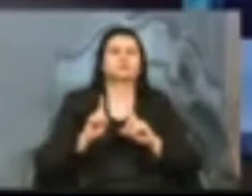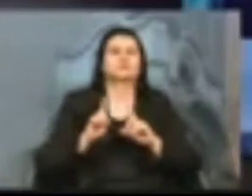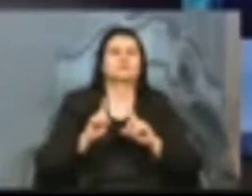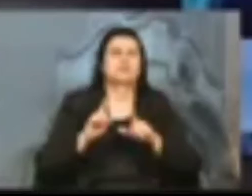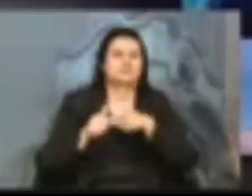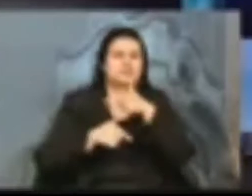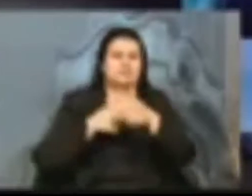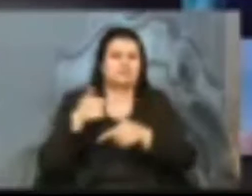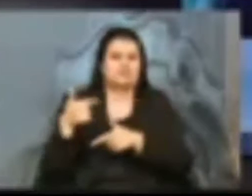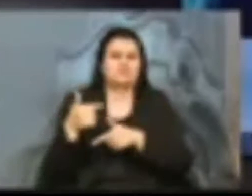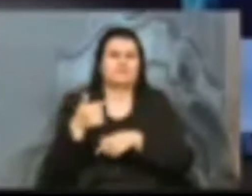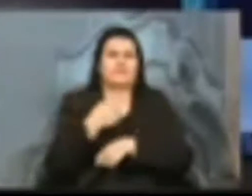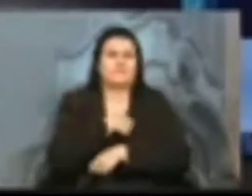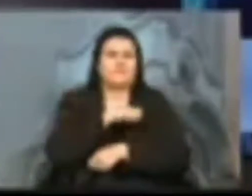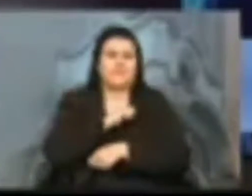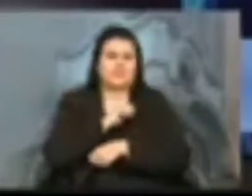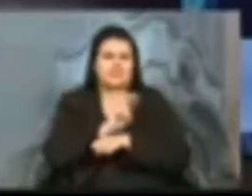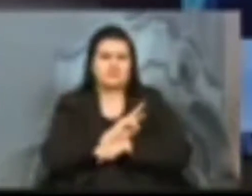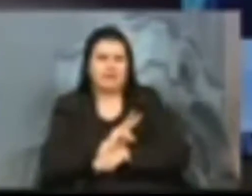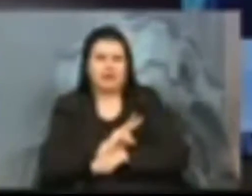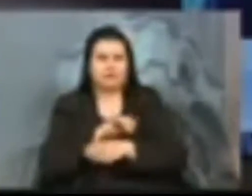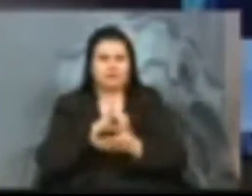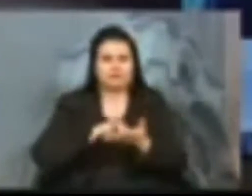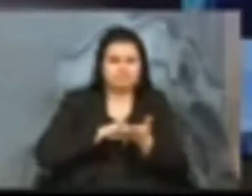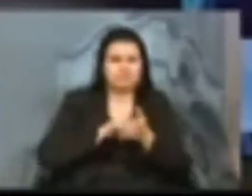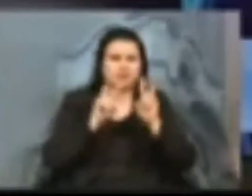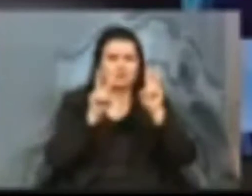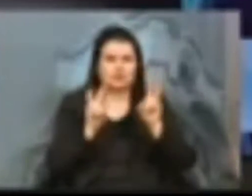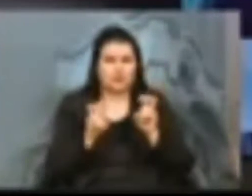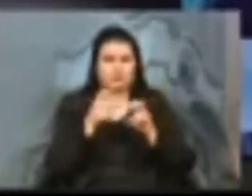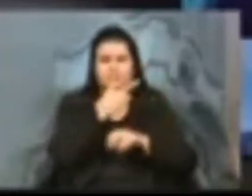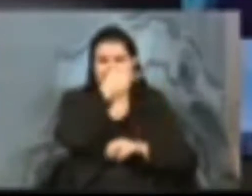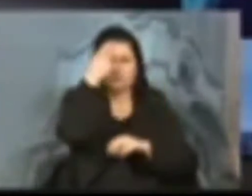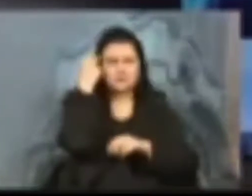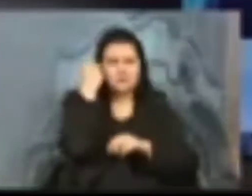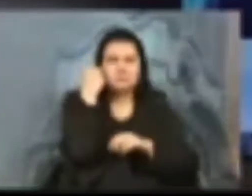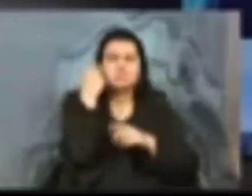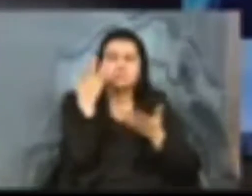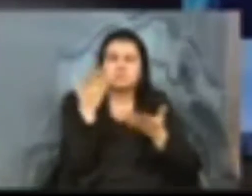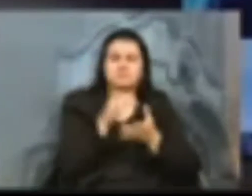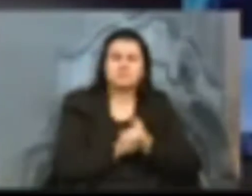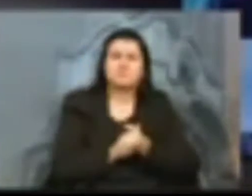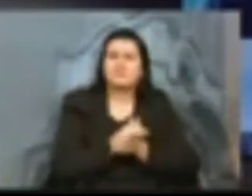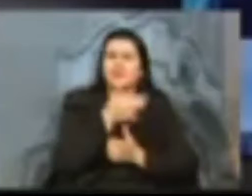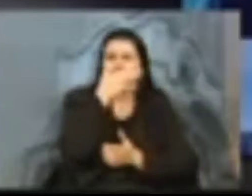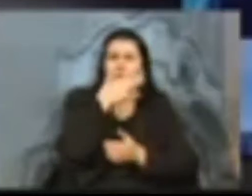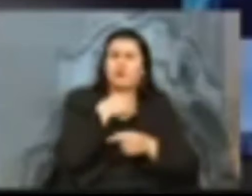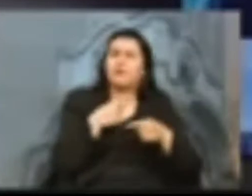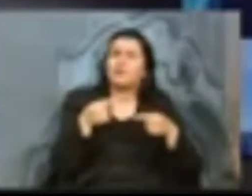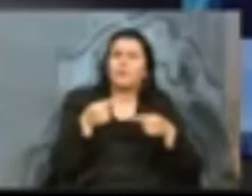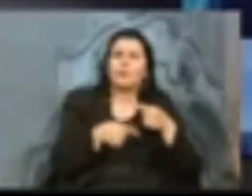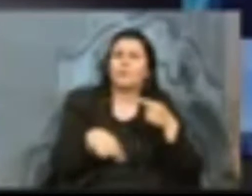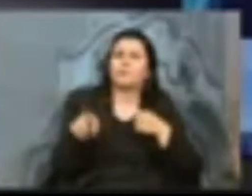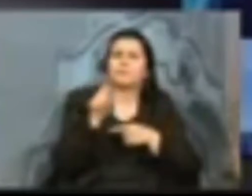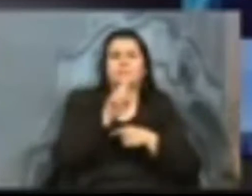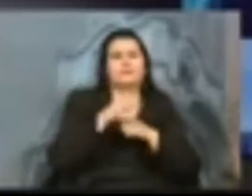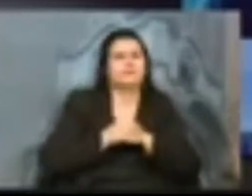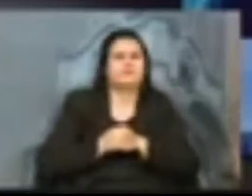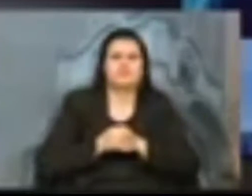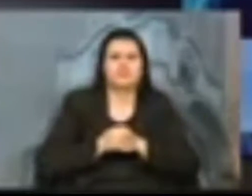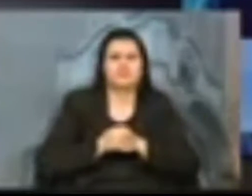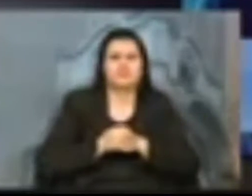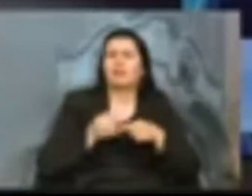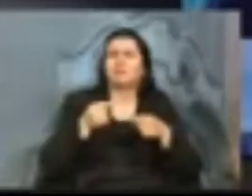do município, justamente tratar desse assunto. Então, eu acho um contrassenso, acredito que seja um contrassenso